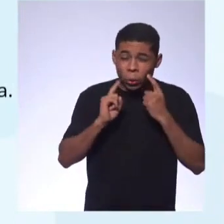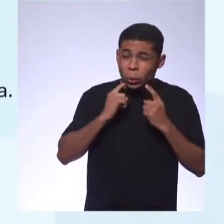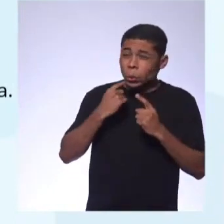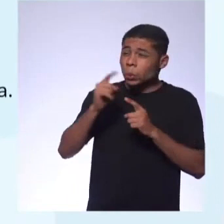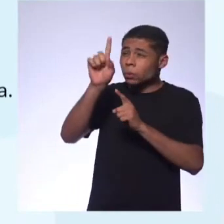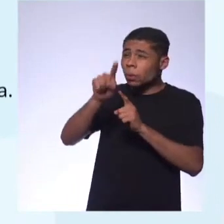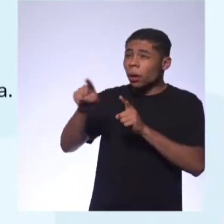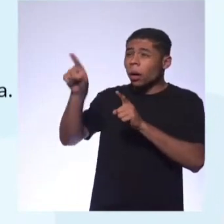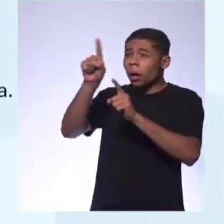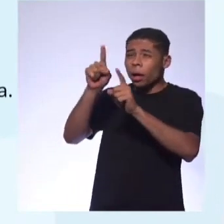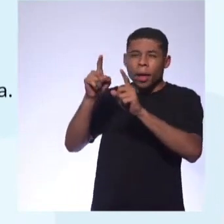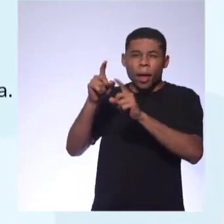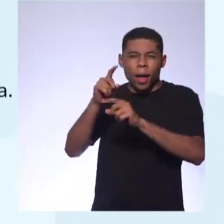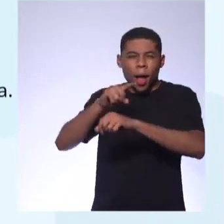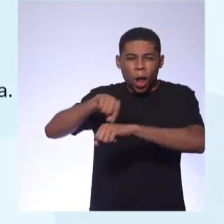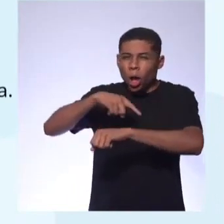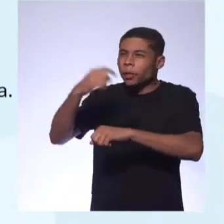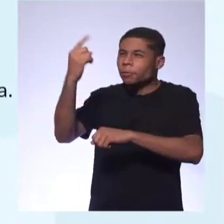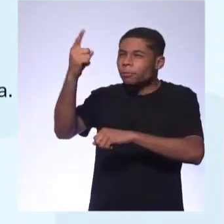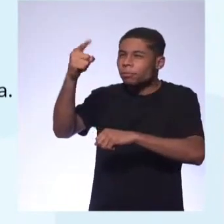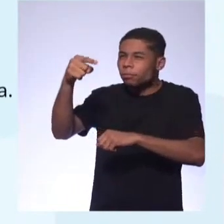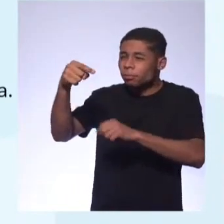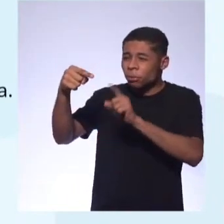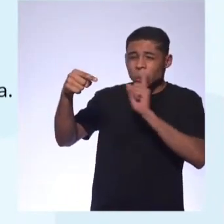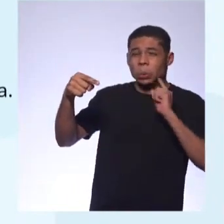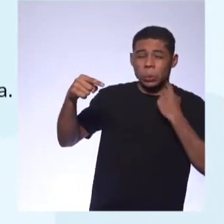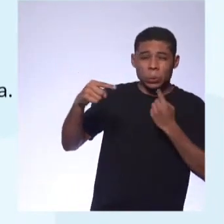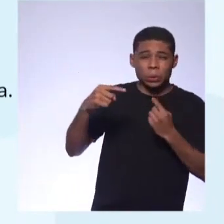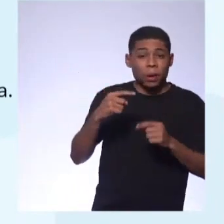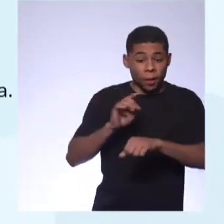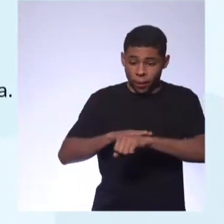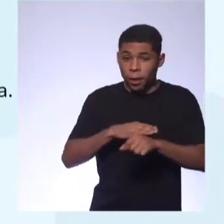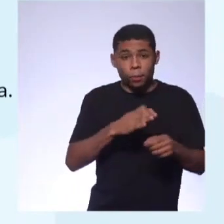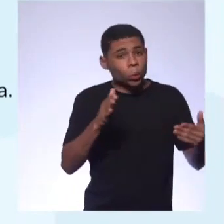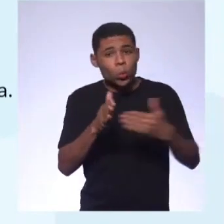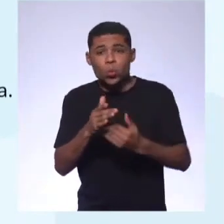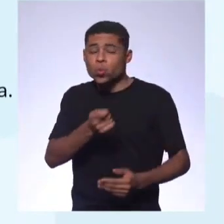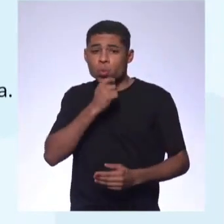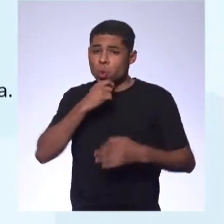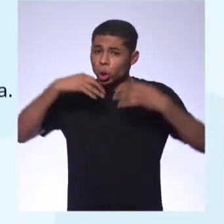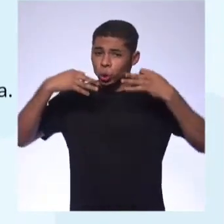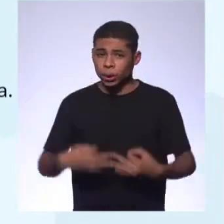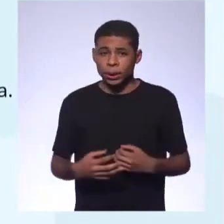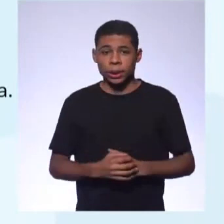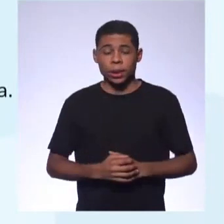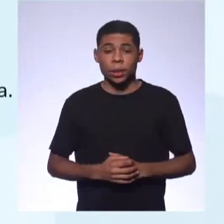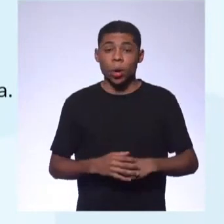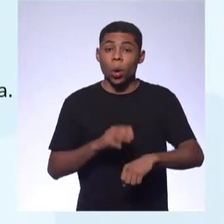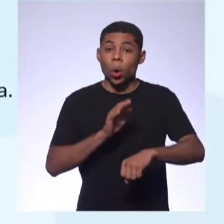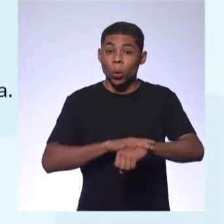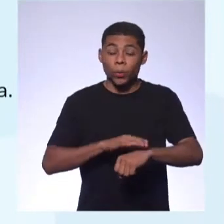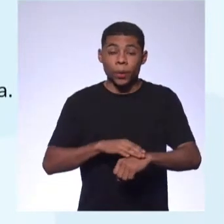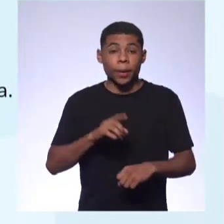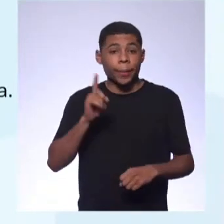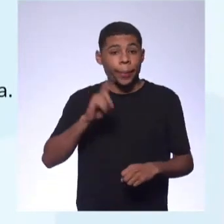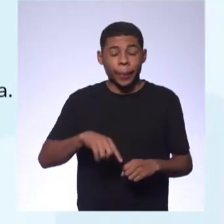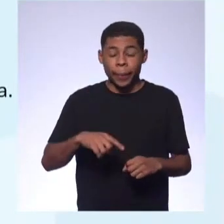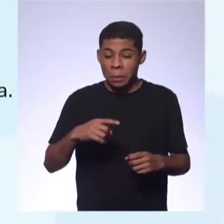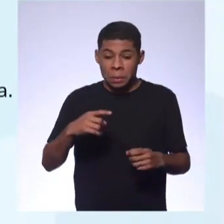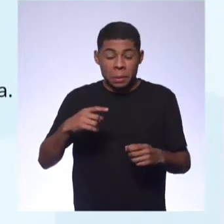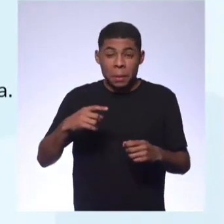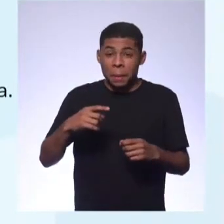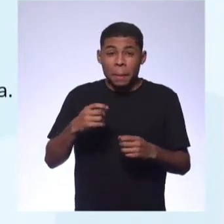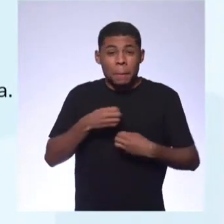Não, o tempo não chegou de completa justiça. O tempo é ainda de fezes, de